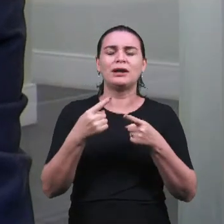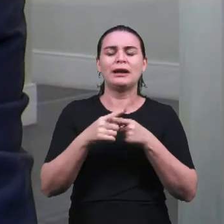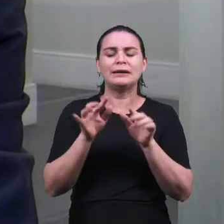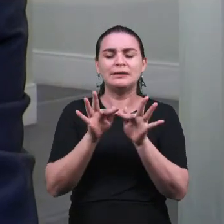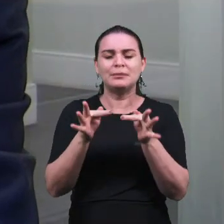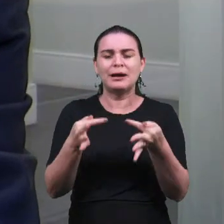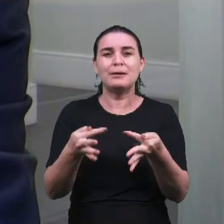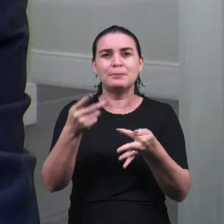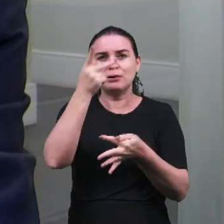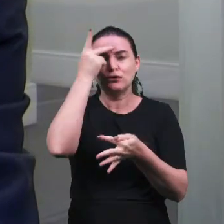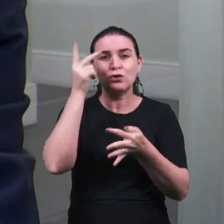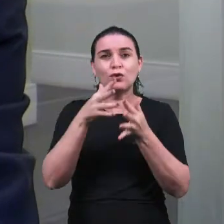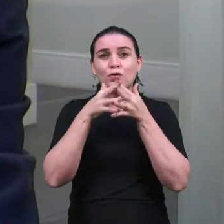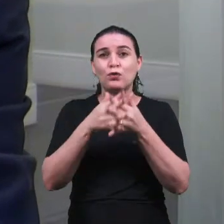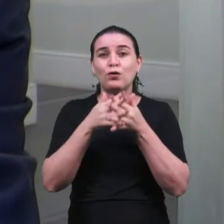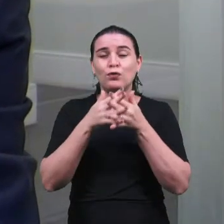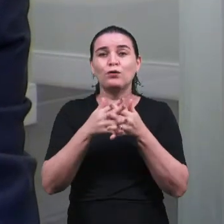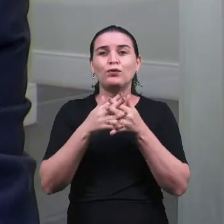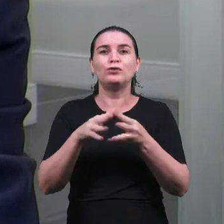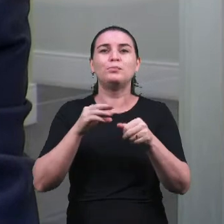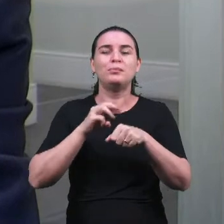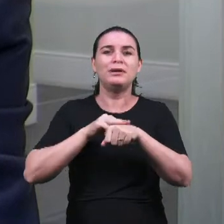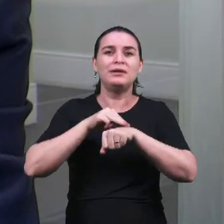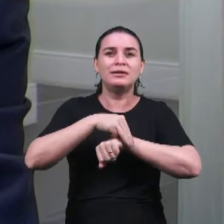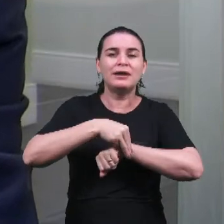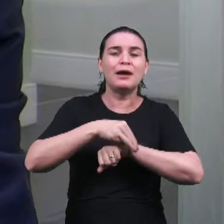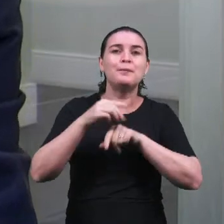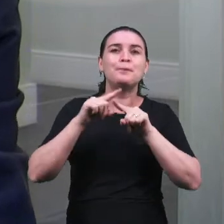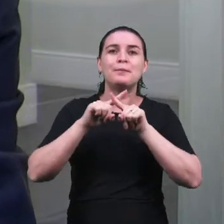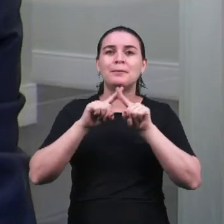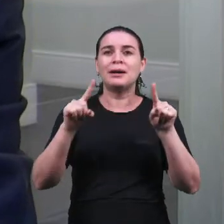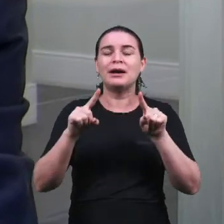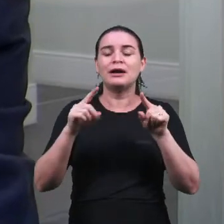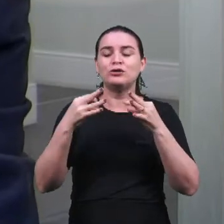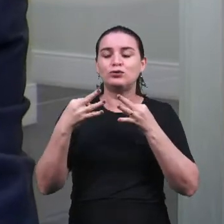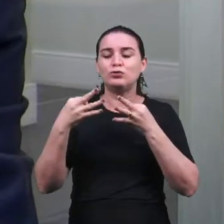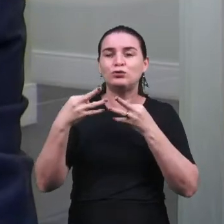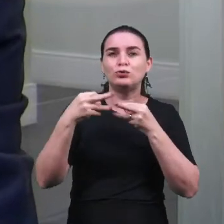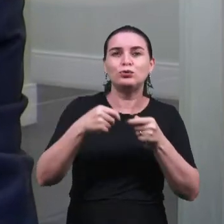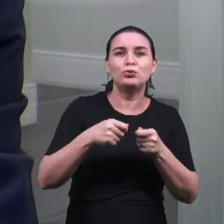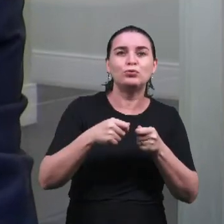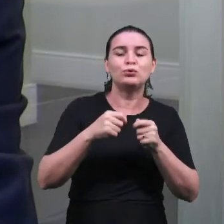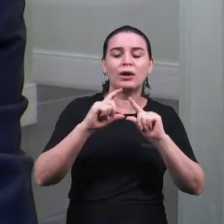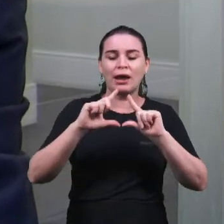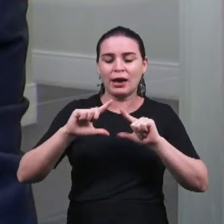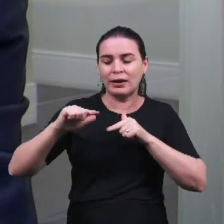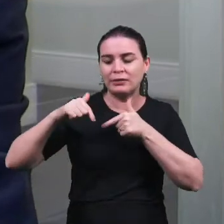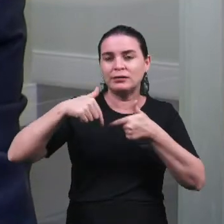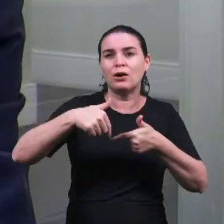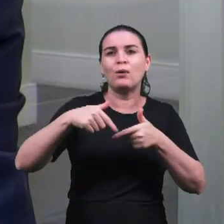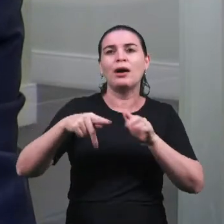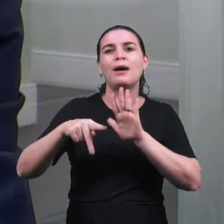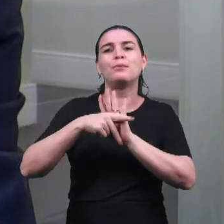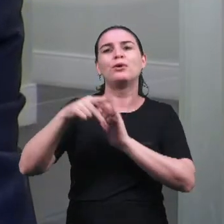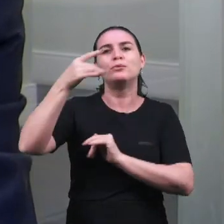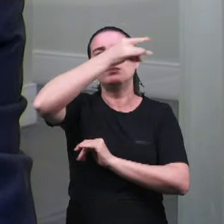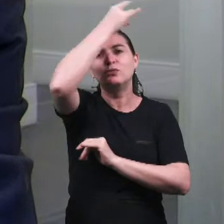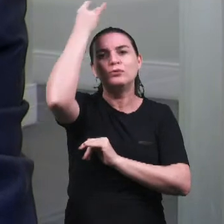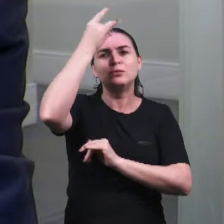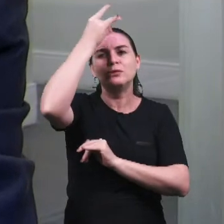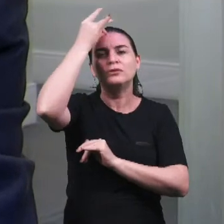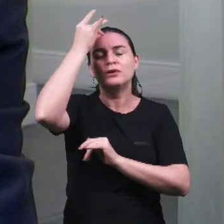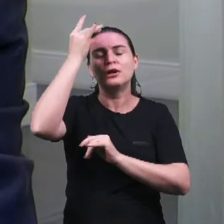ela confunde muito a gente e o ministério, né? Mas tudo que é feito é pelo Espírito Santo, é o Senhor fazendo.